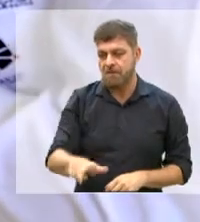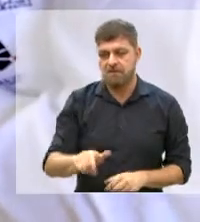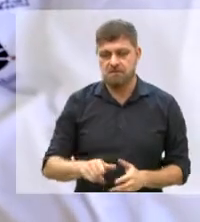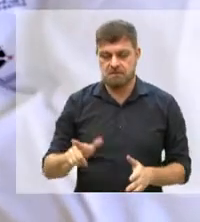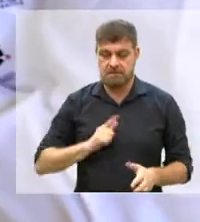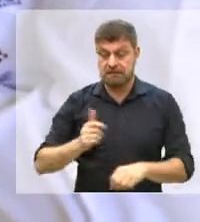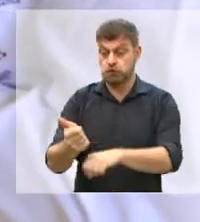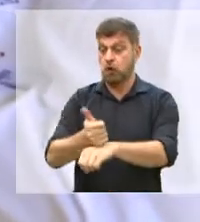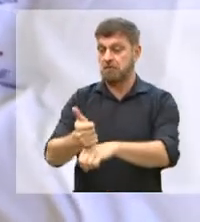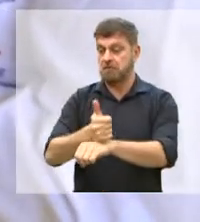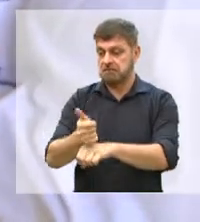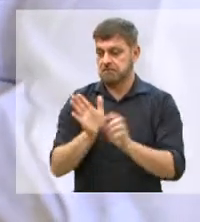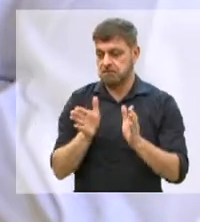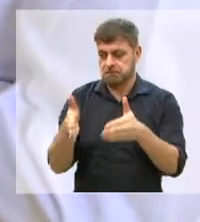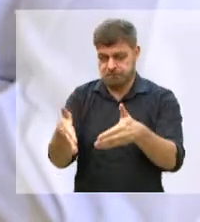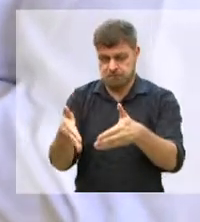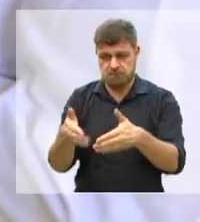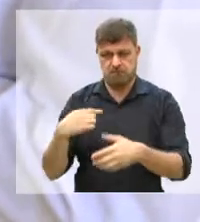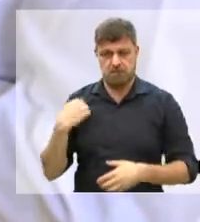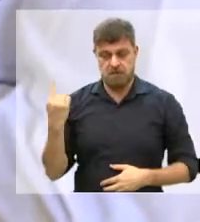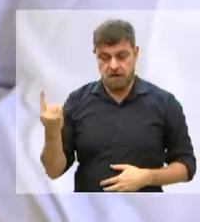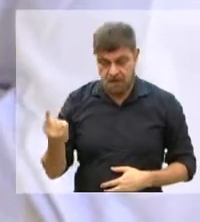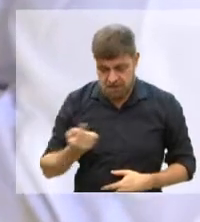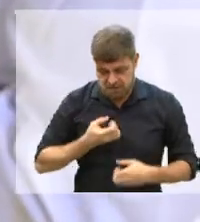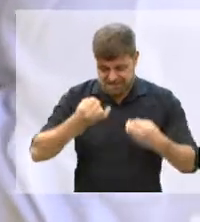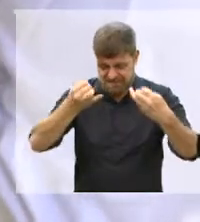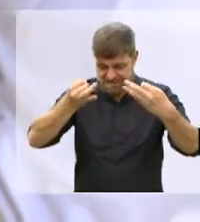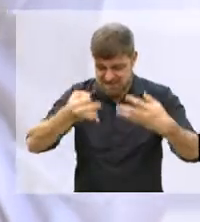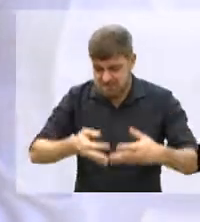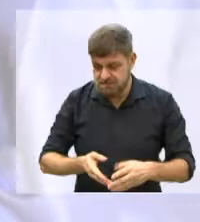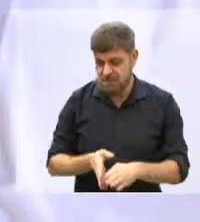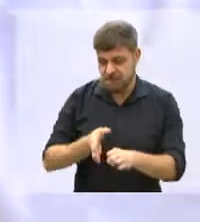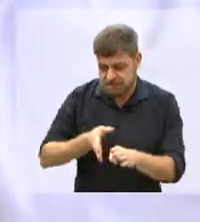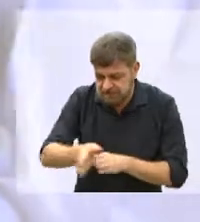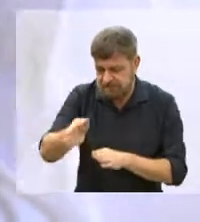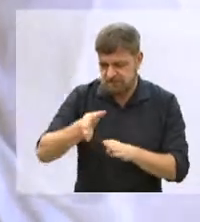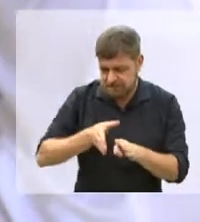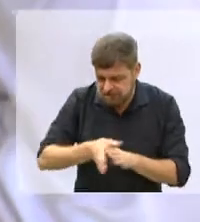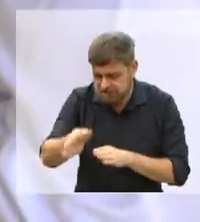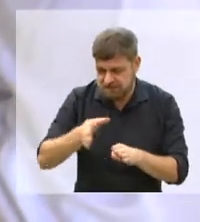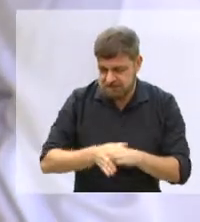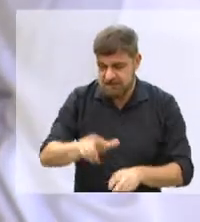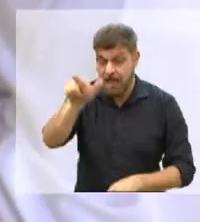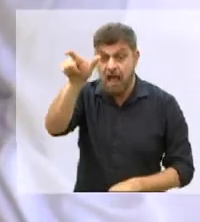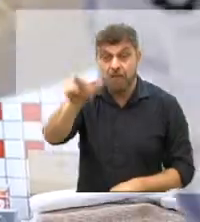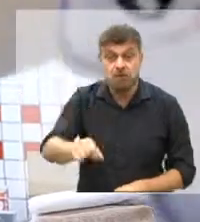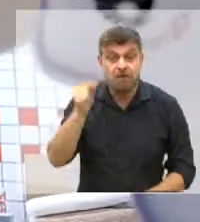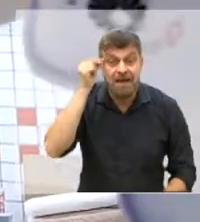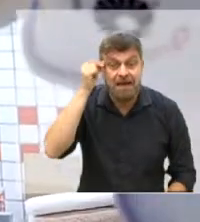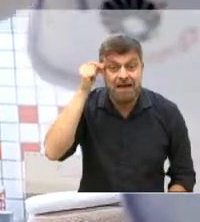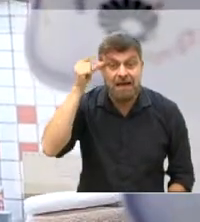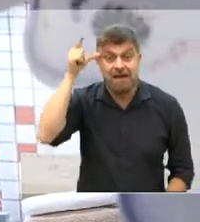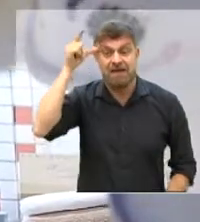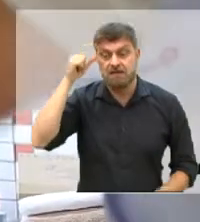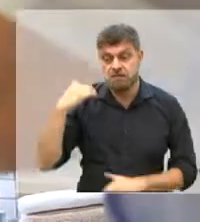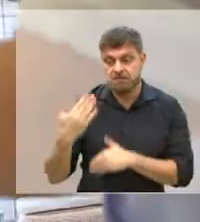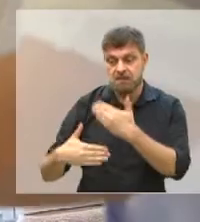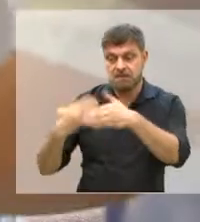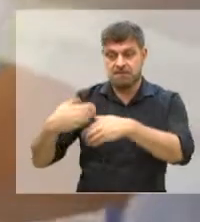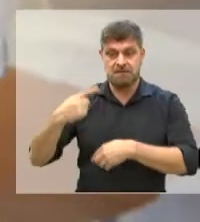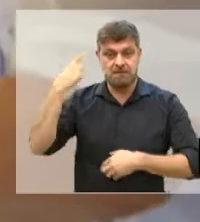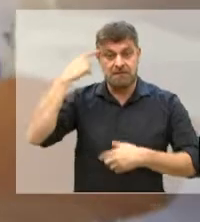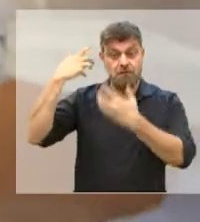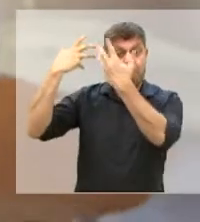carreira. A gente foca muito no desenvolvimento, na criatividade e no raciocínio